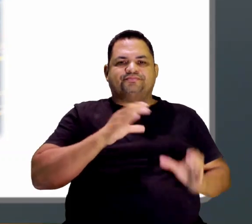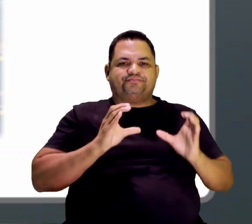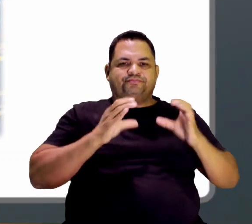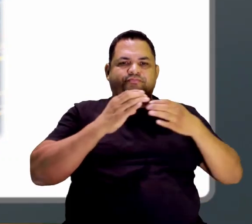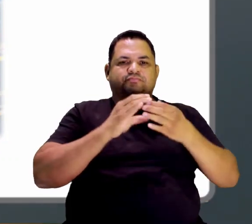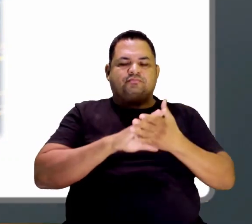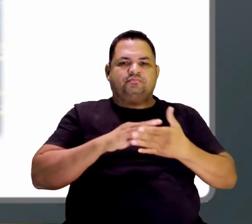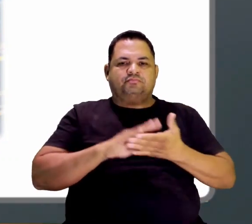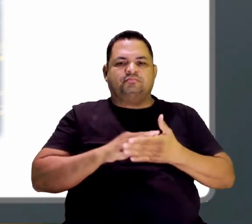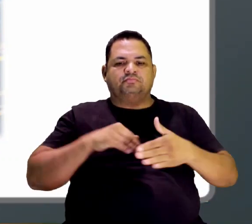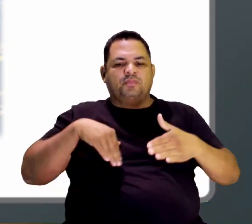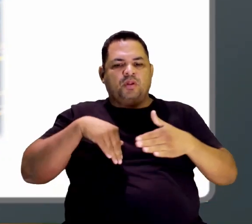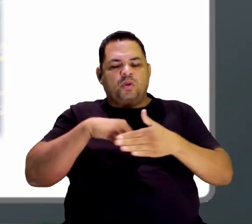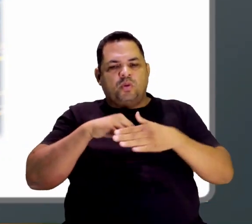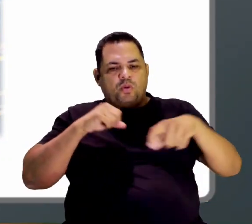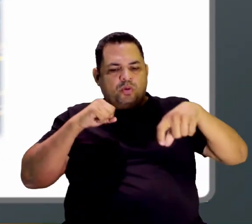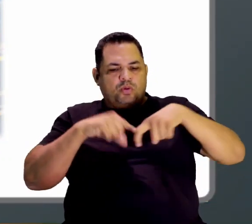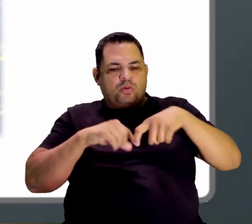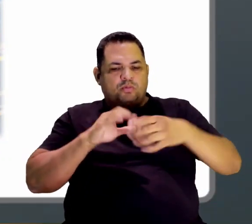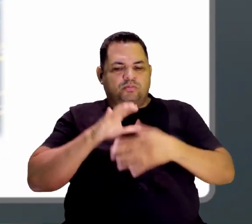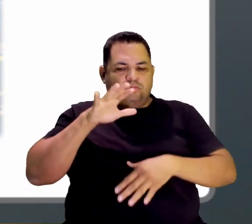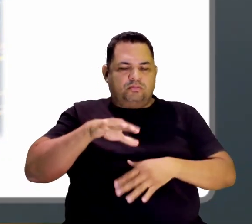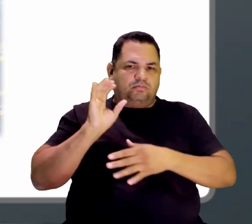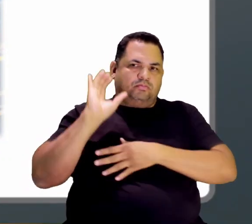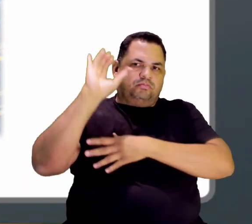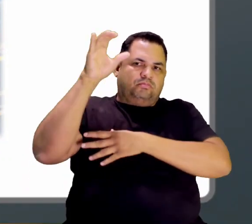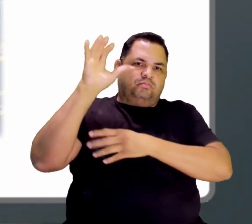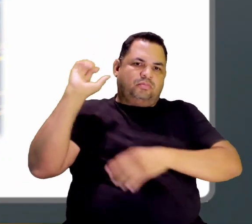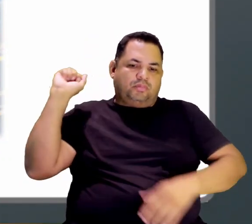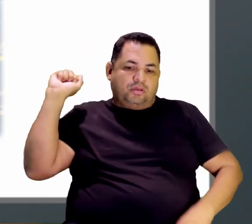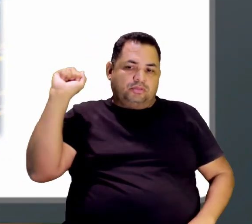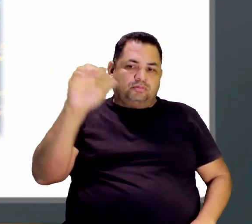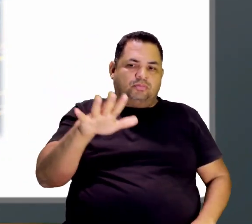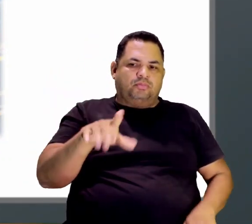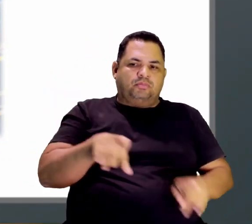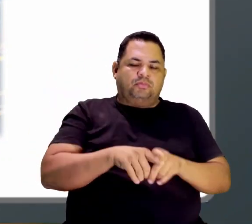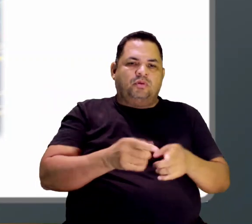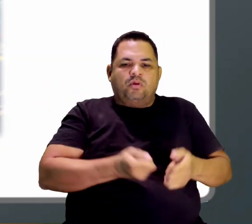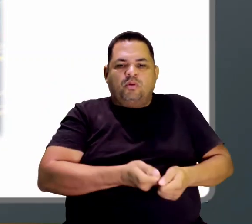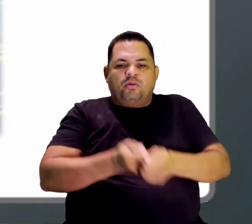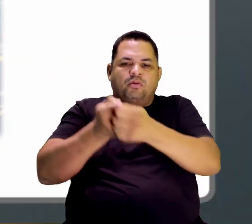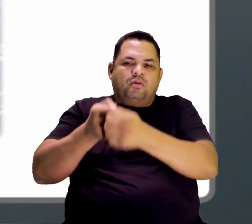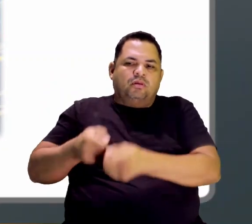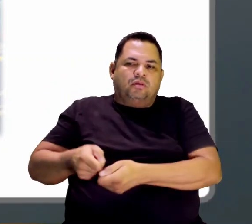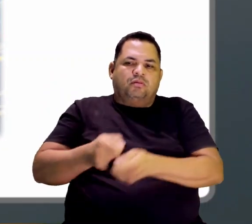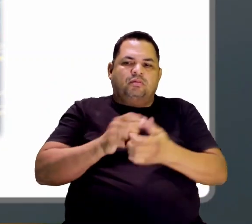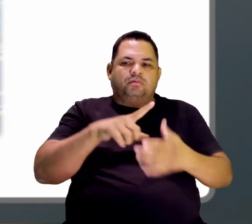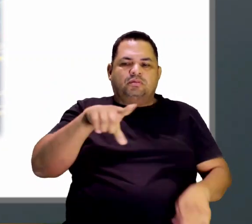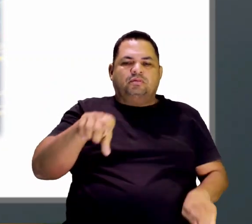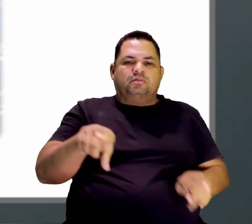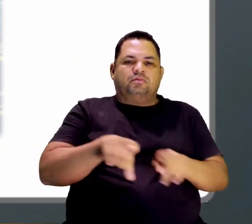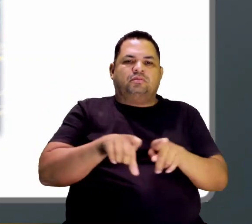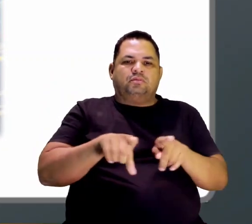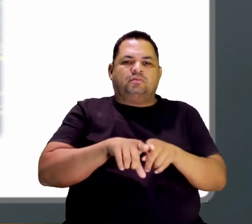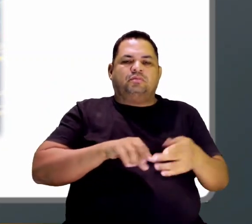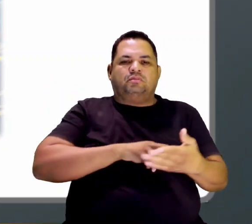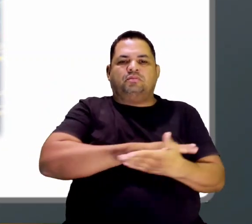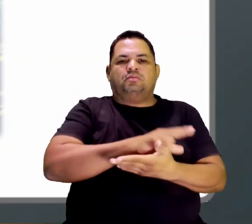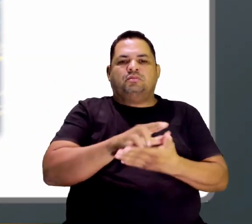Brasileirissimamente falando, nós temos aí domínio ou recepção de bola, controle de bola, condução de